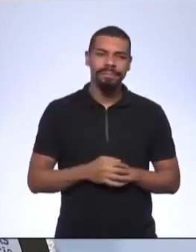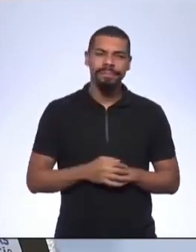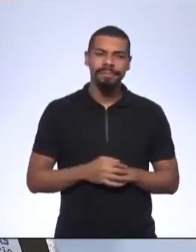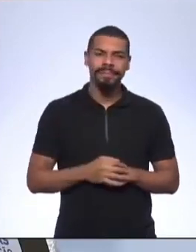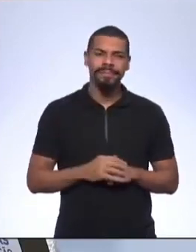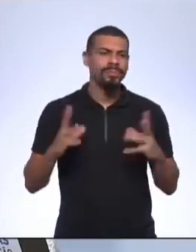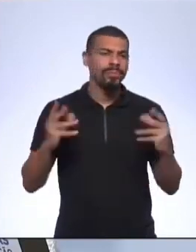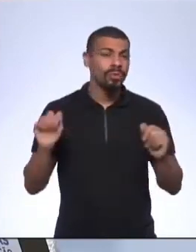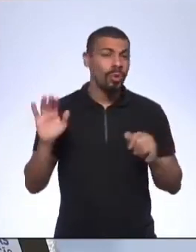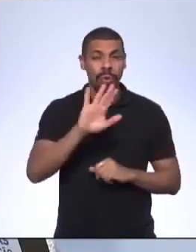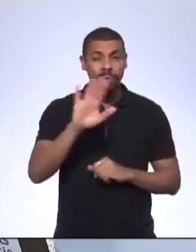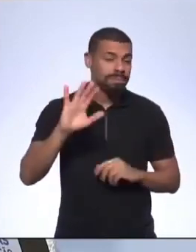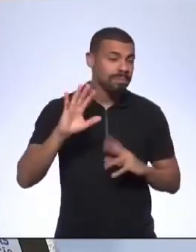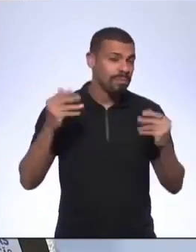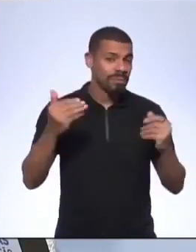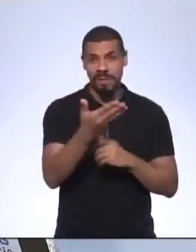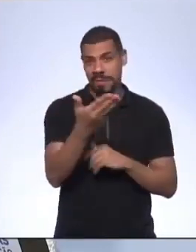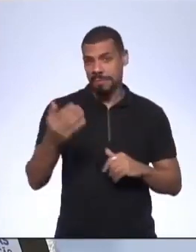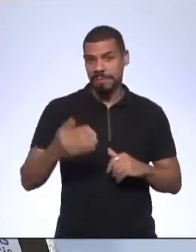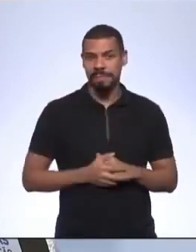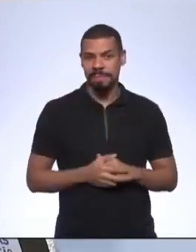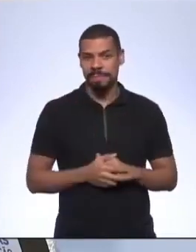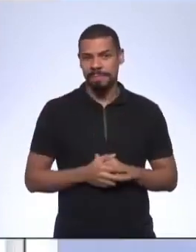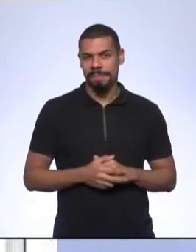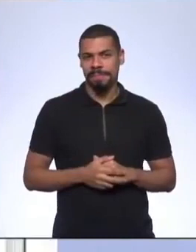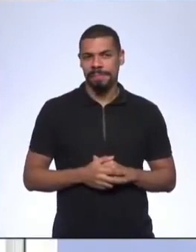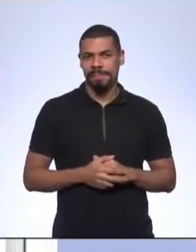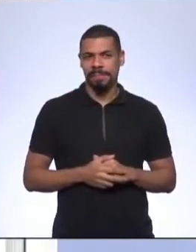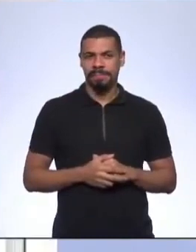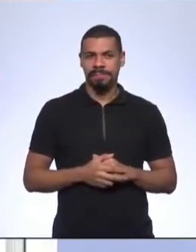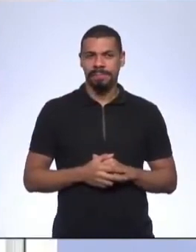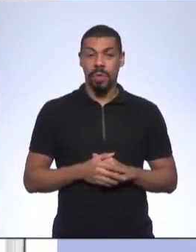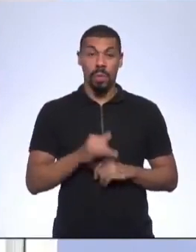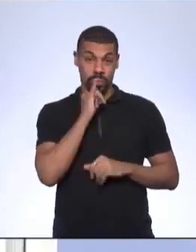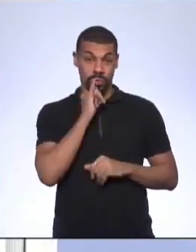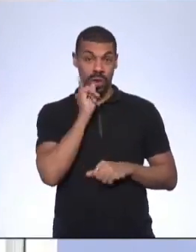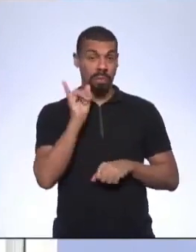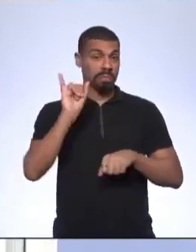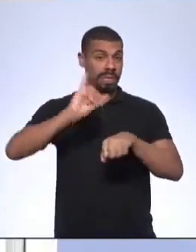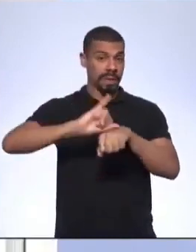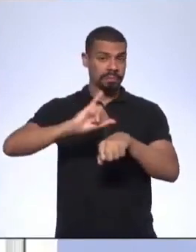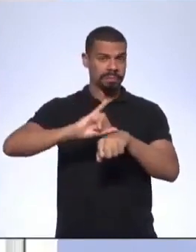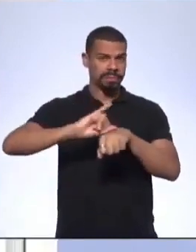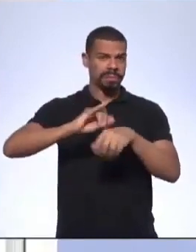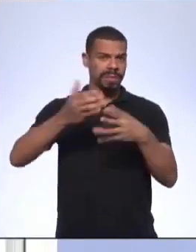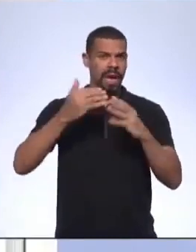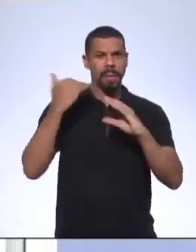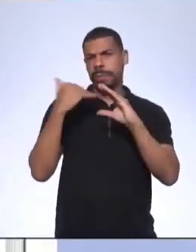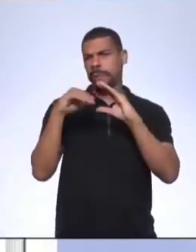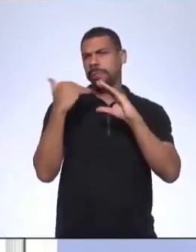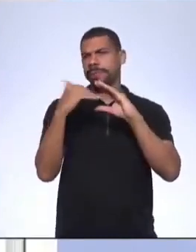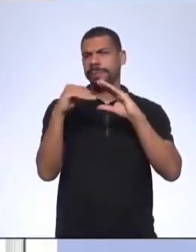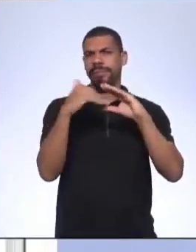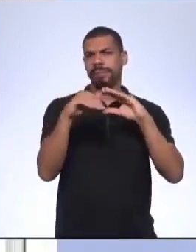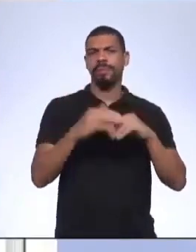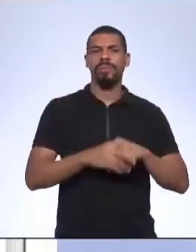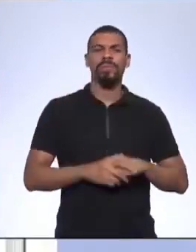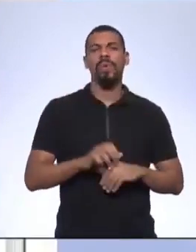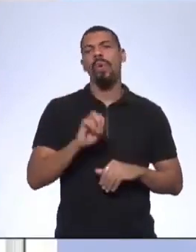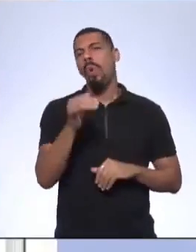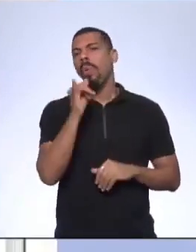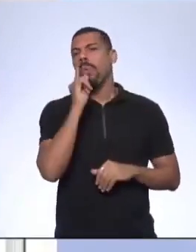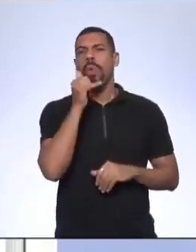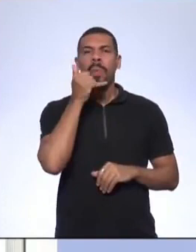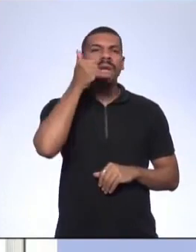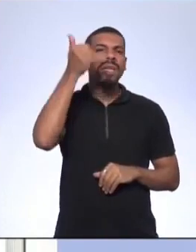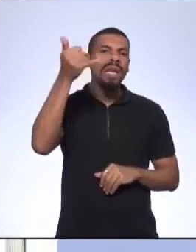Duartina também, olha só. Se você quer conversar aqui, ó, da capital, e você quer mandar uma mensagem, por exemplo, ou fazer uma ligação, uma